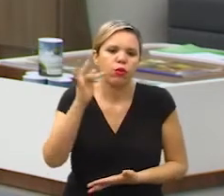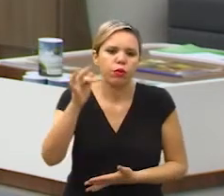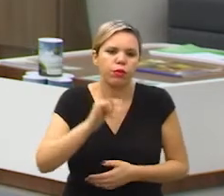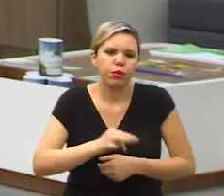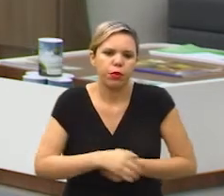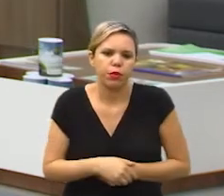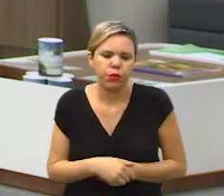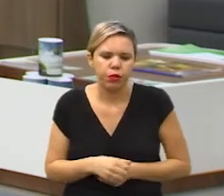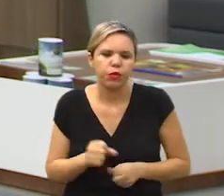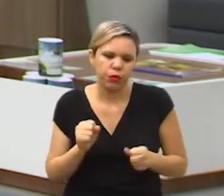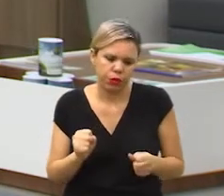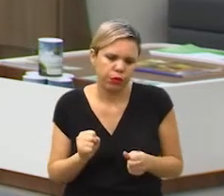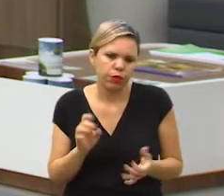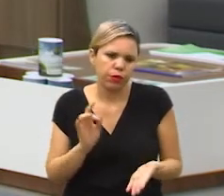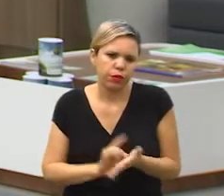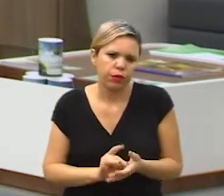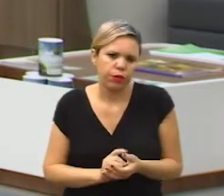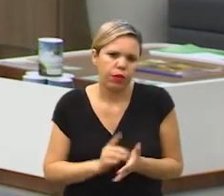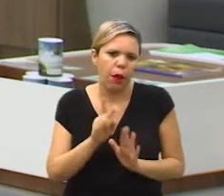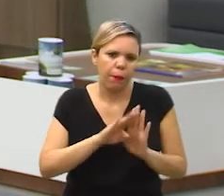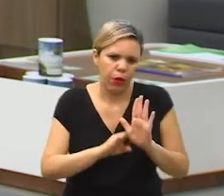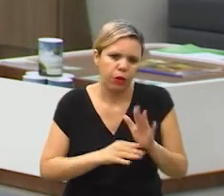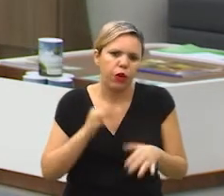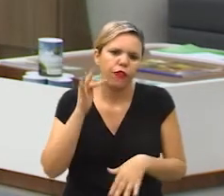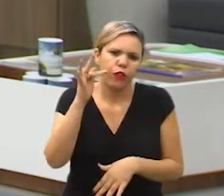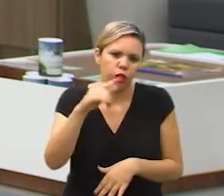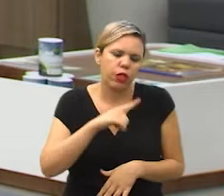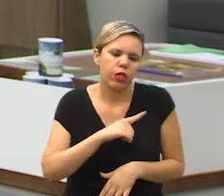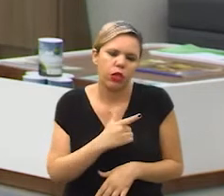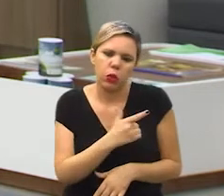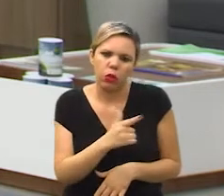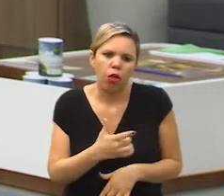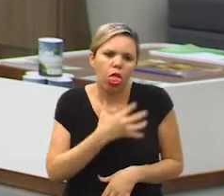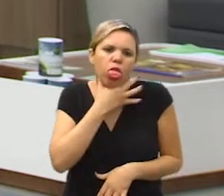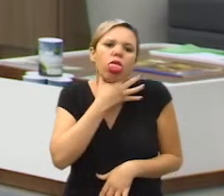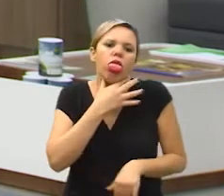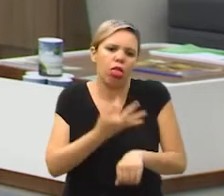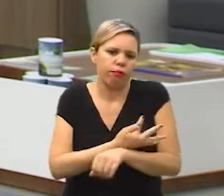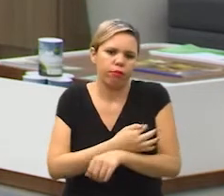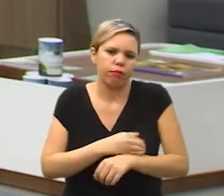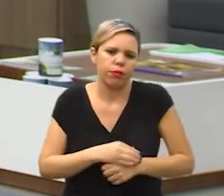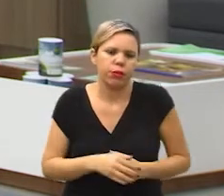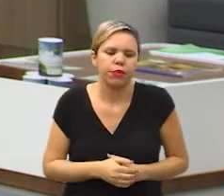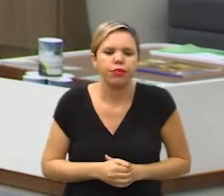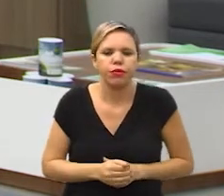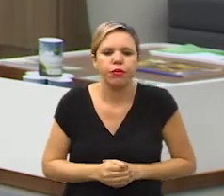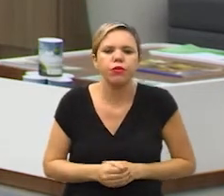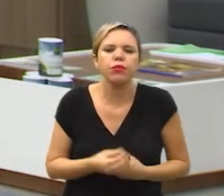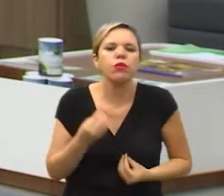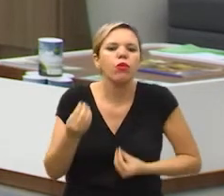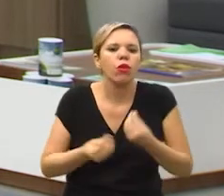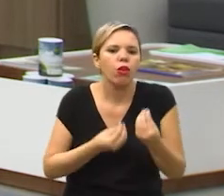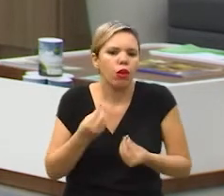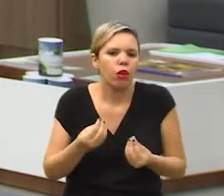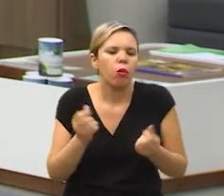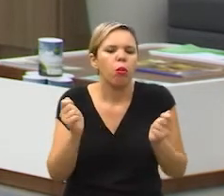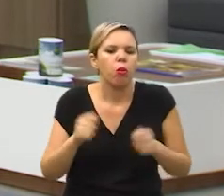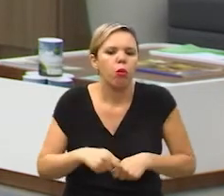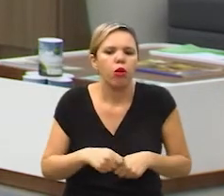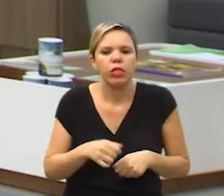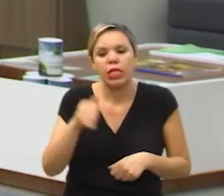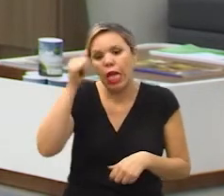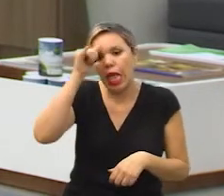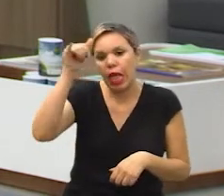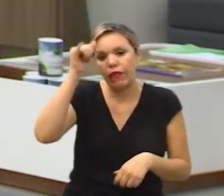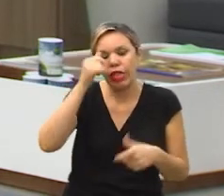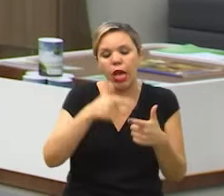futuro, para que ele possa realmente se programar lá na frente e não vier a ter uma surpresa desagradável. Como que ela pode se precaver quanto